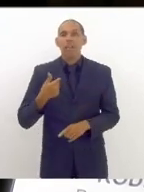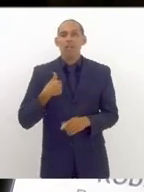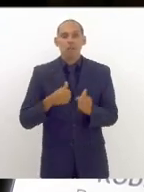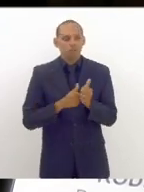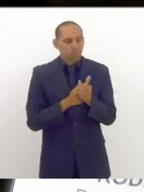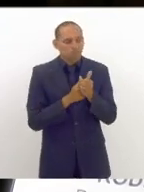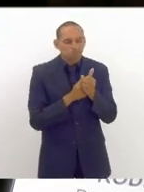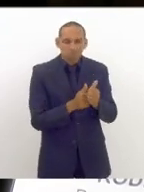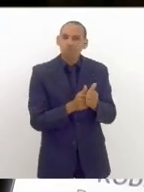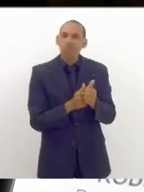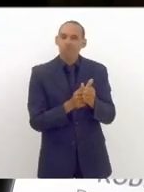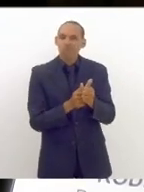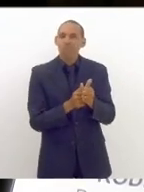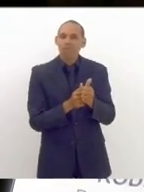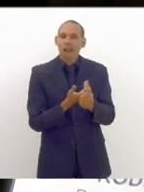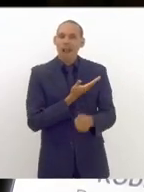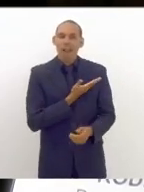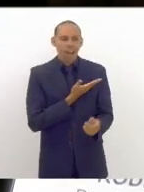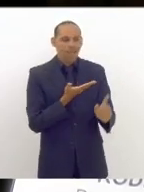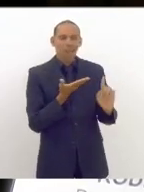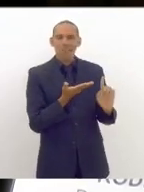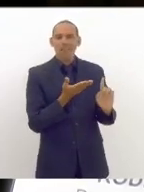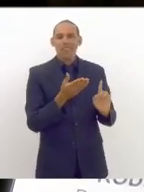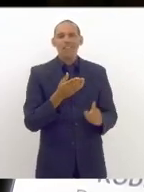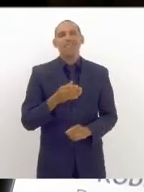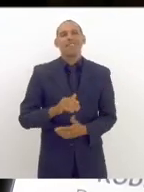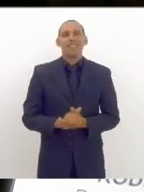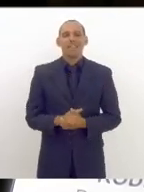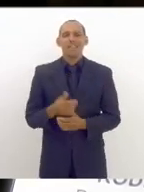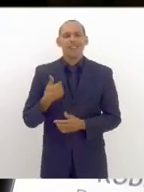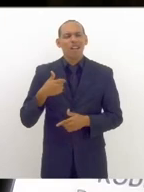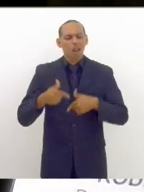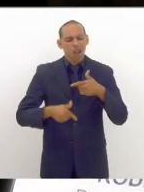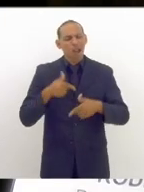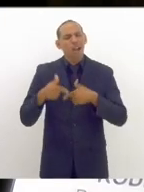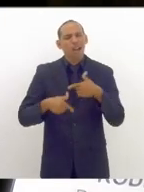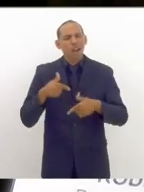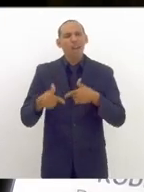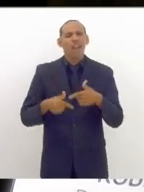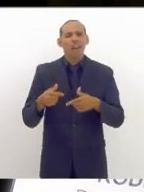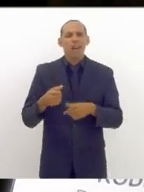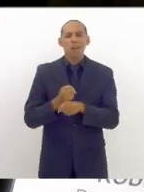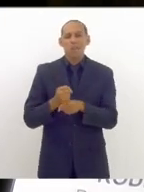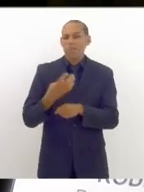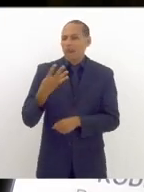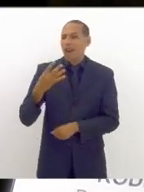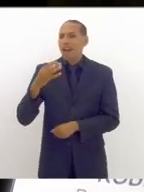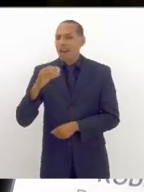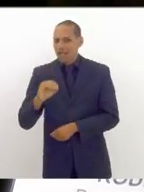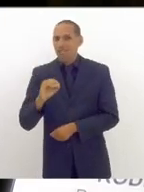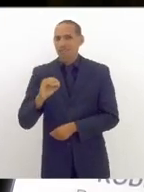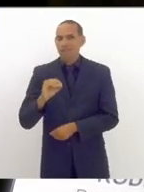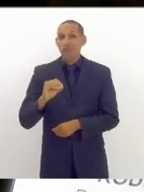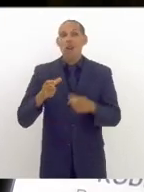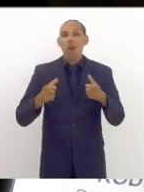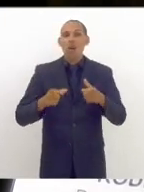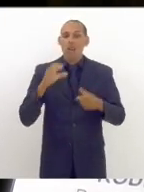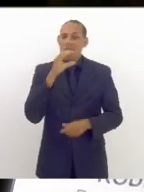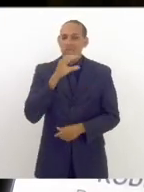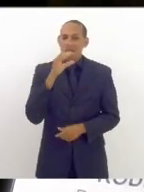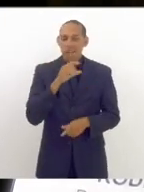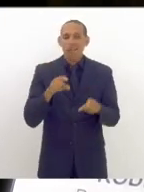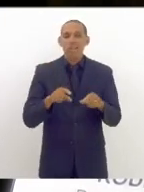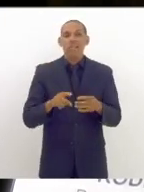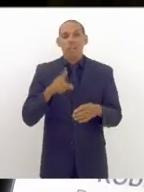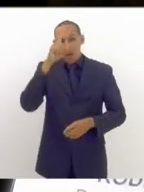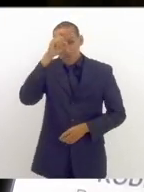companheiro do QIEP, uma vez que trabalhei 40 anos em quatro hospitais, 40 anos na emergência em quatro hospitais do Rio de